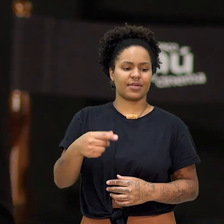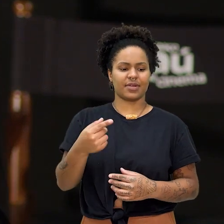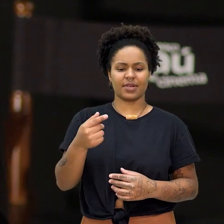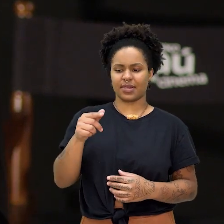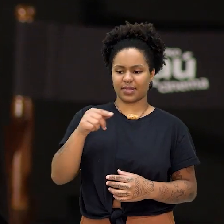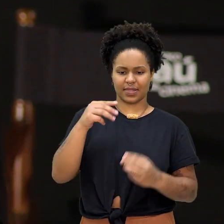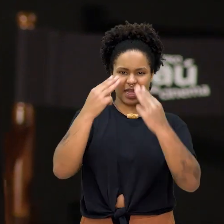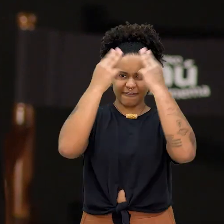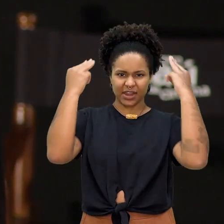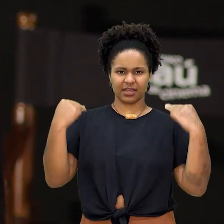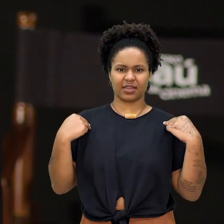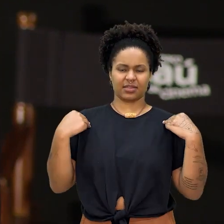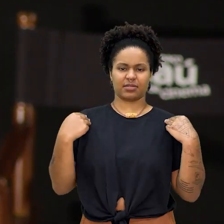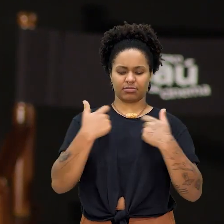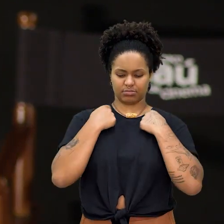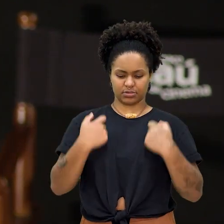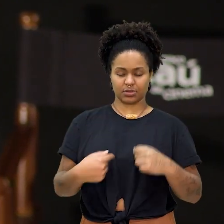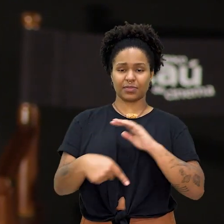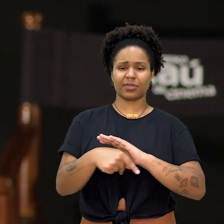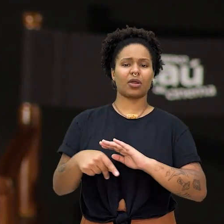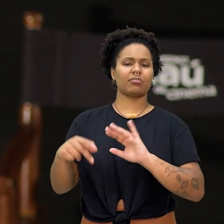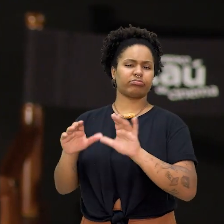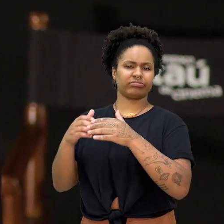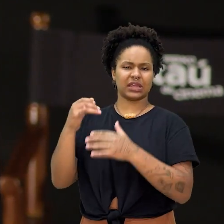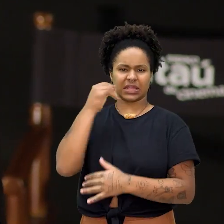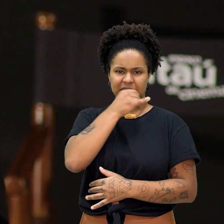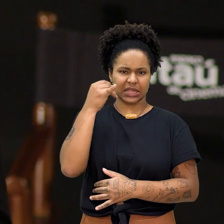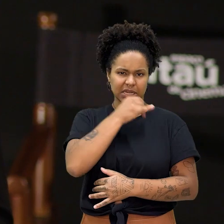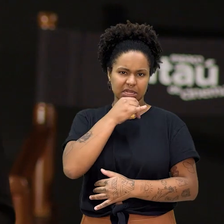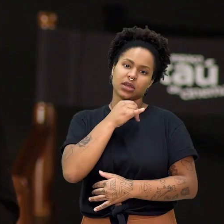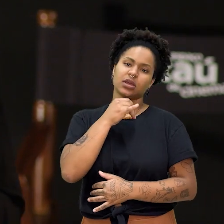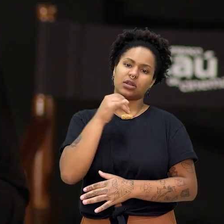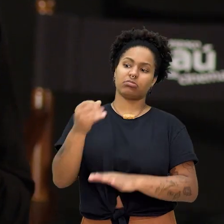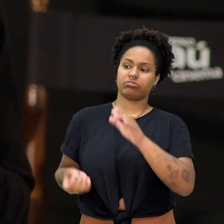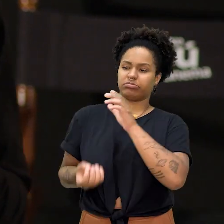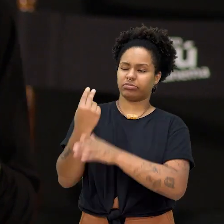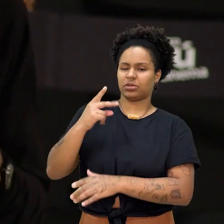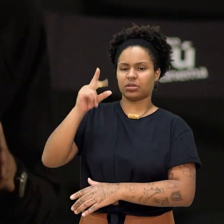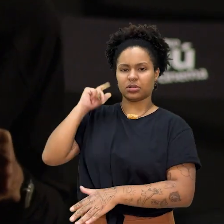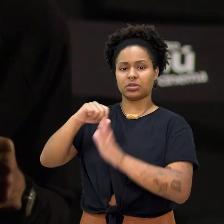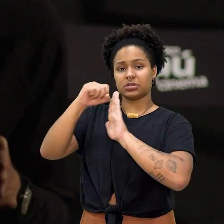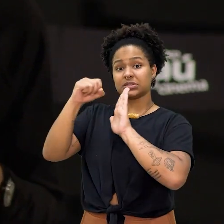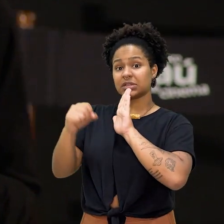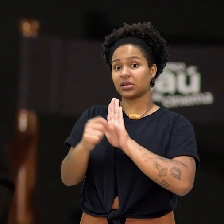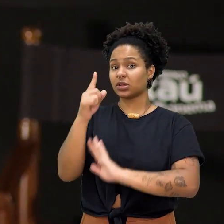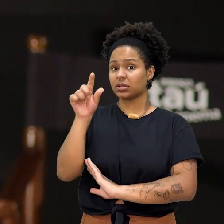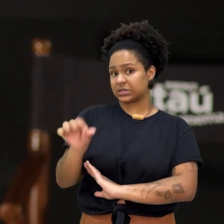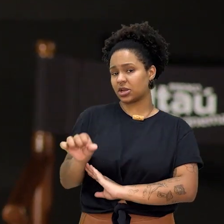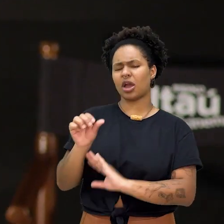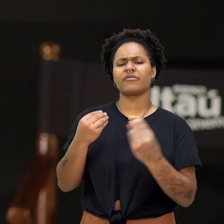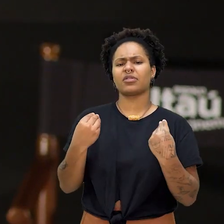aquela freira era de uma ordem italiana que foi criada no século XIX